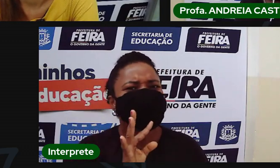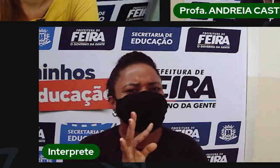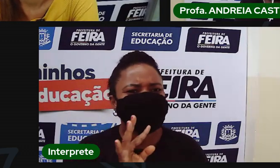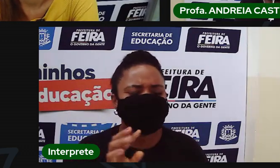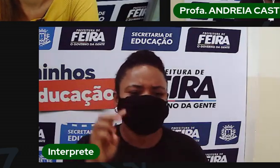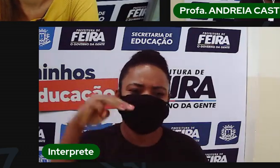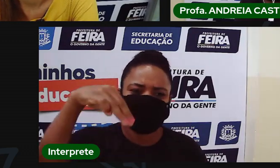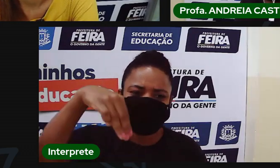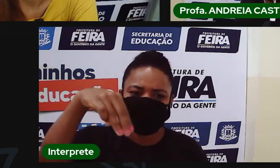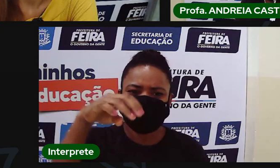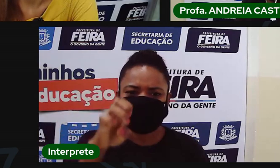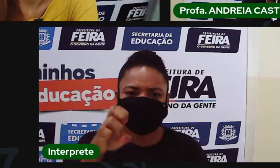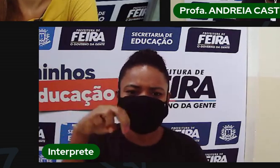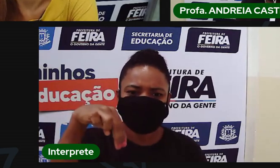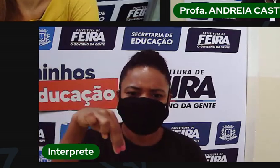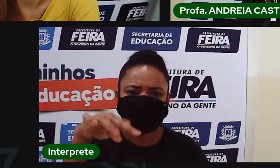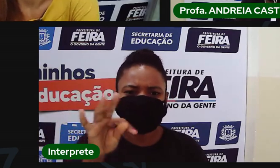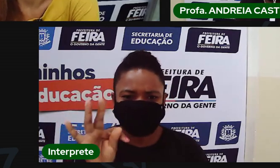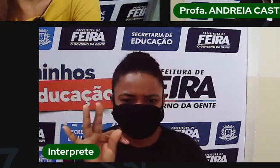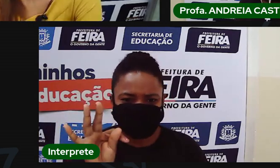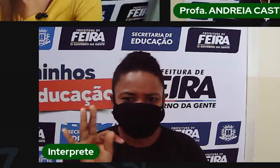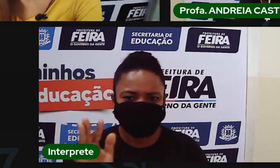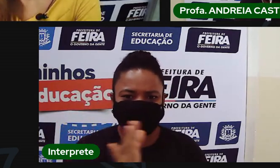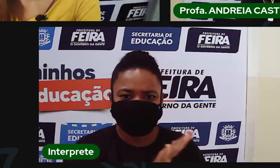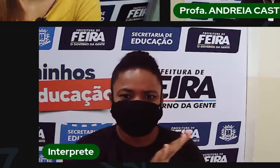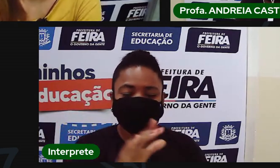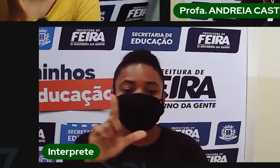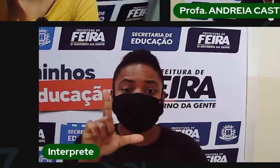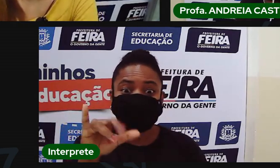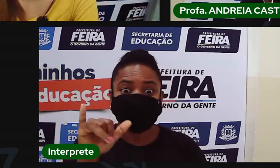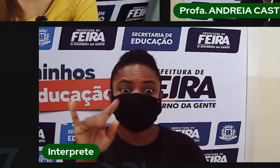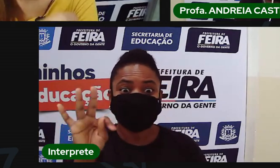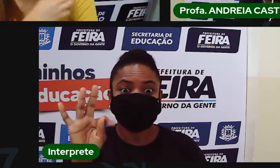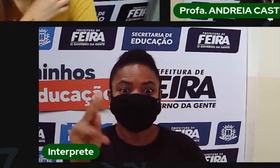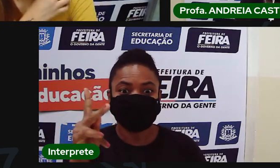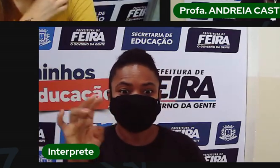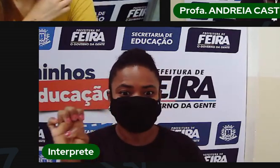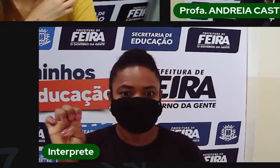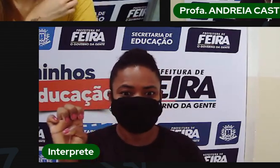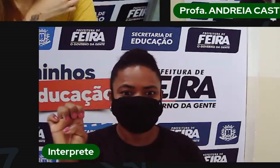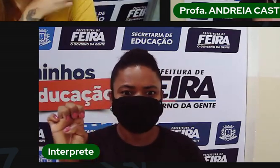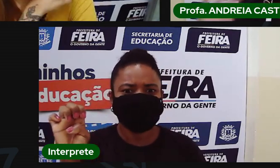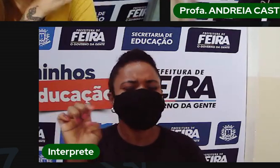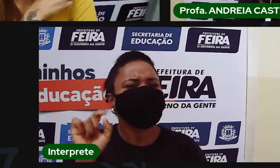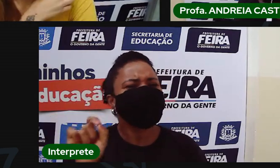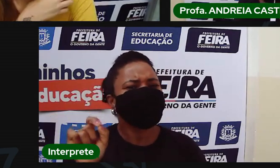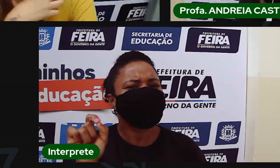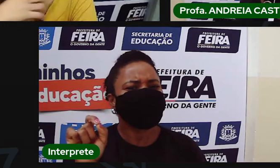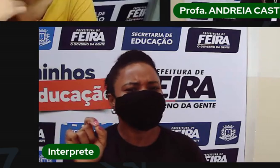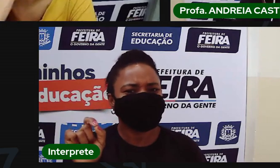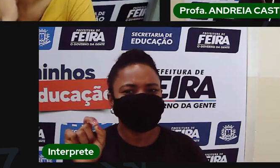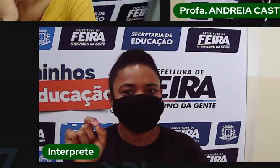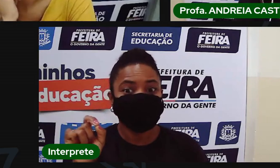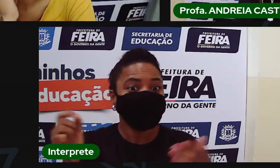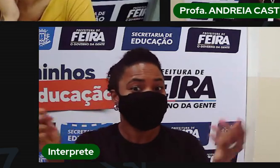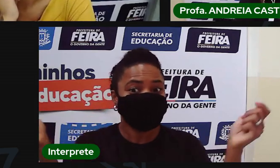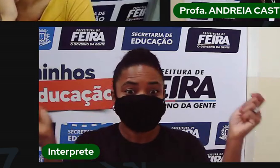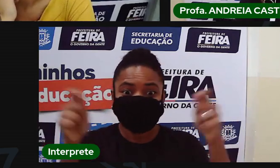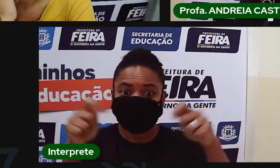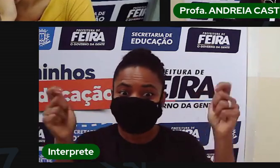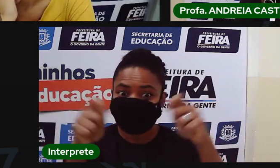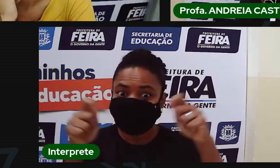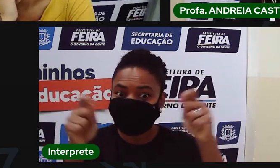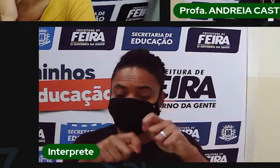ouviram falar? Esse site, ele permite que a gente construa aqui, ao vivo, uma nuvem